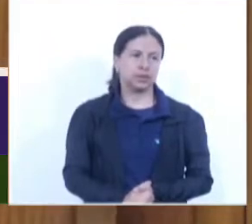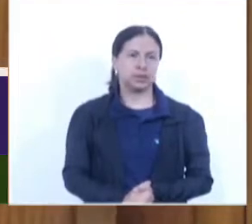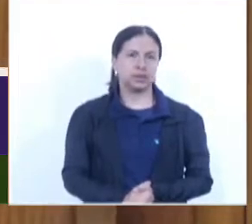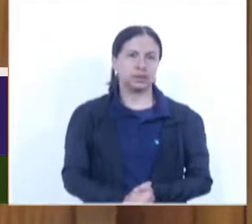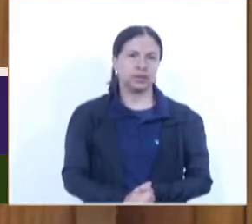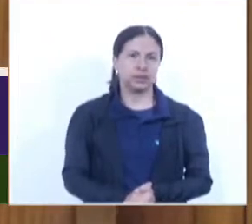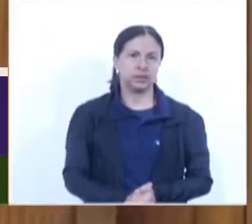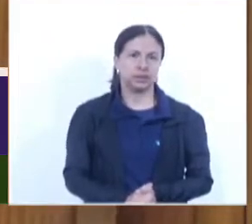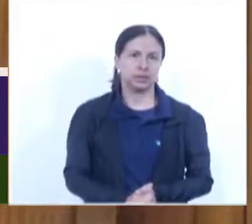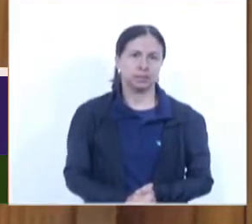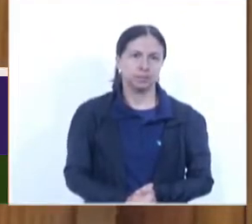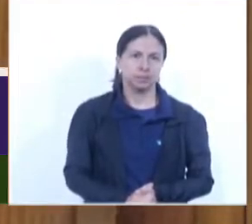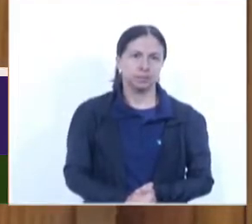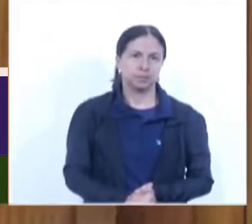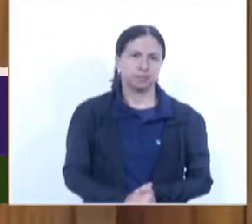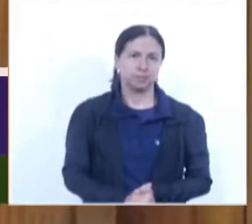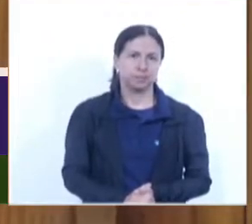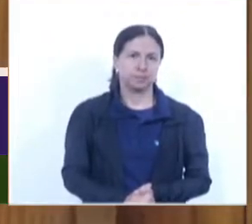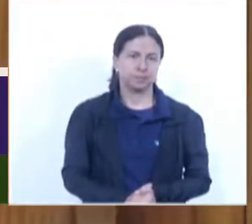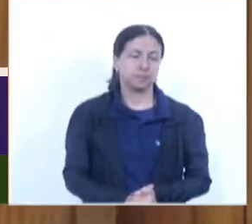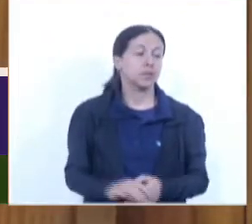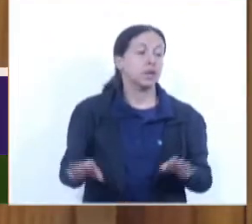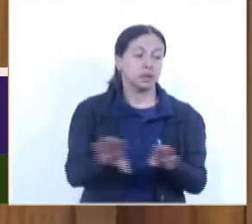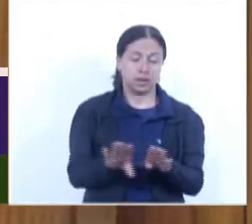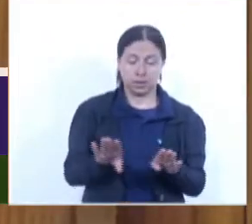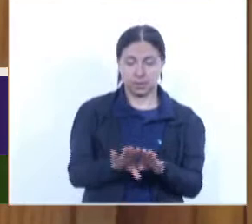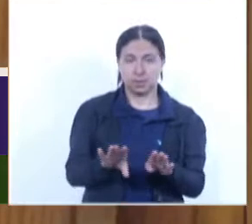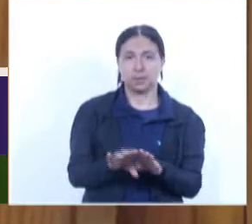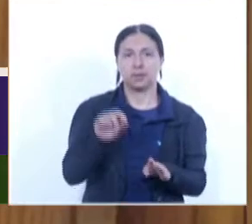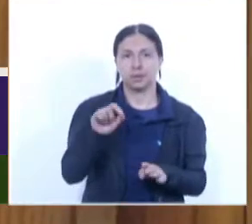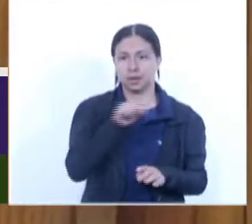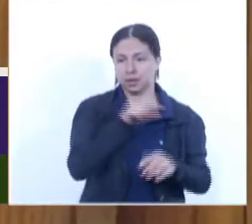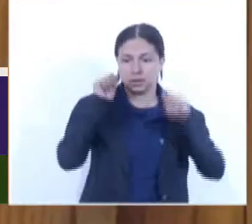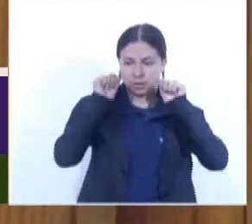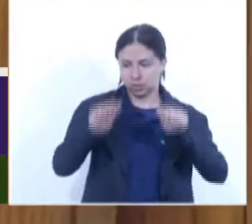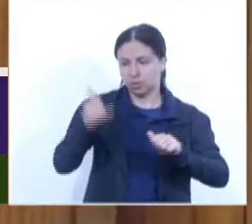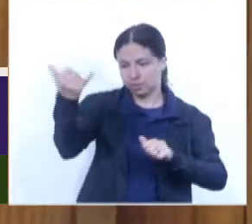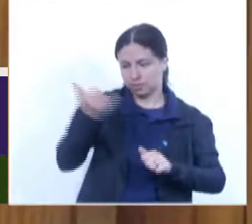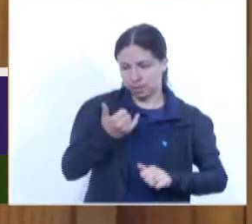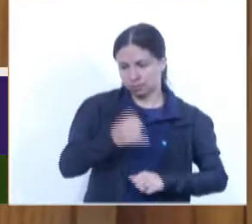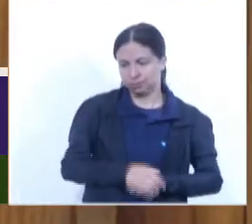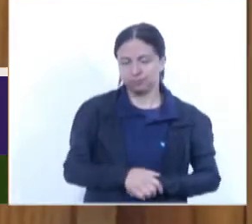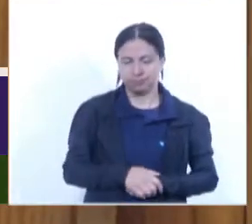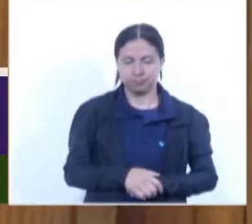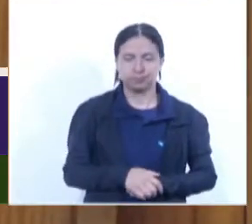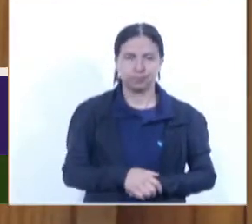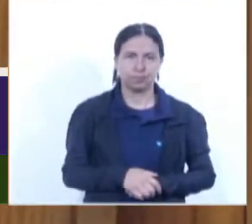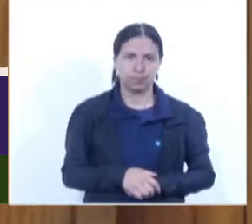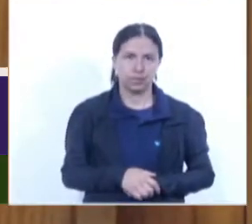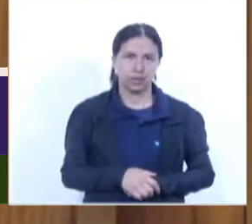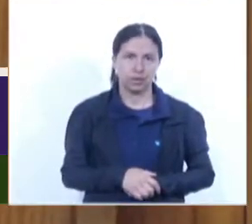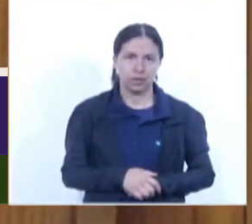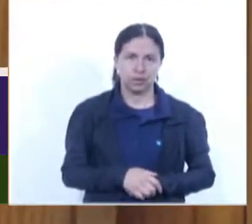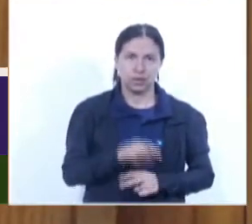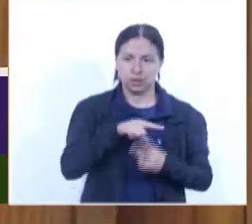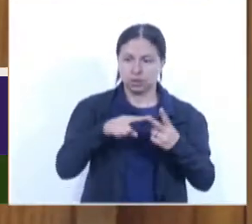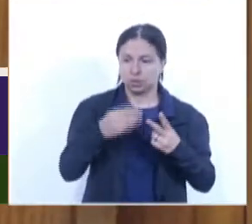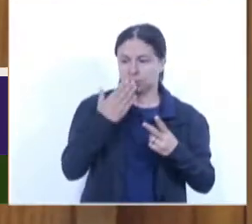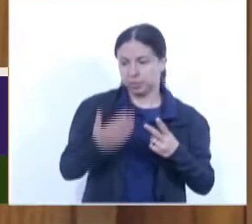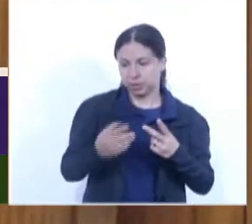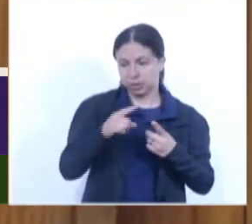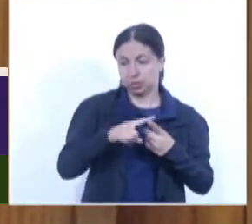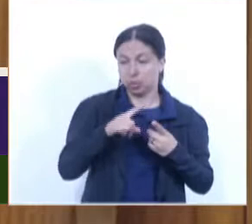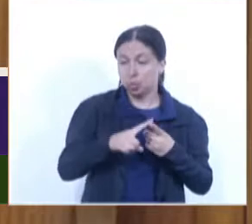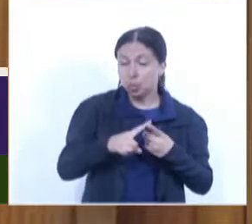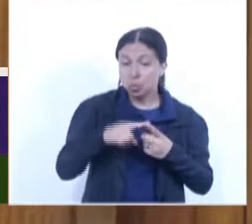assim eu quero também apresentar o requerimento aqui a minha Assessoria tá falando aqui do lado São dois requerimentos que eu fiz e tem um já tem mais